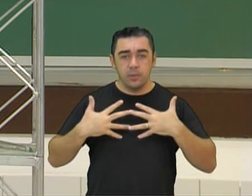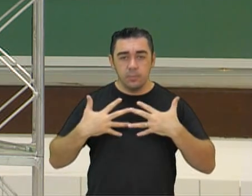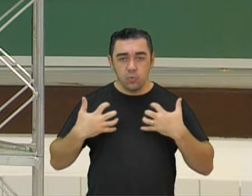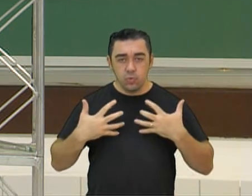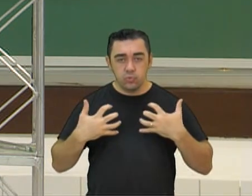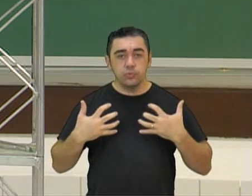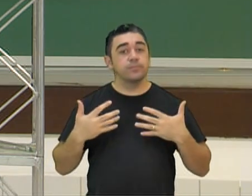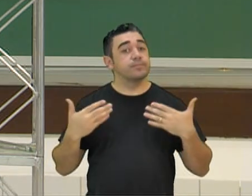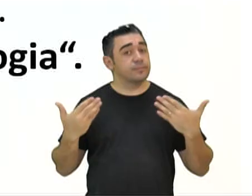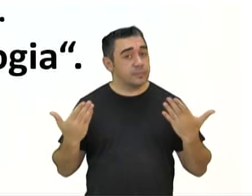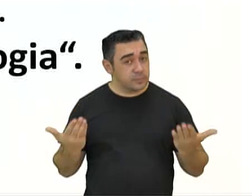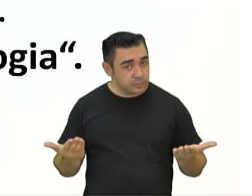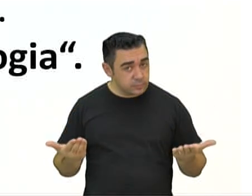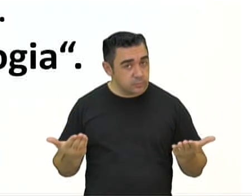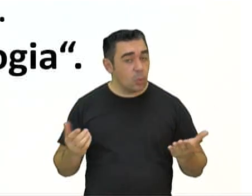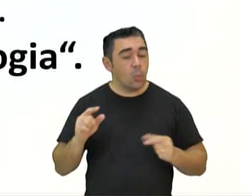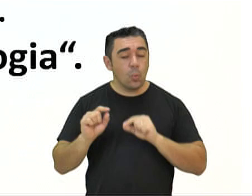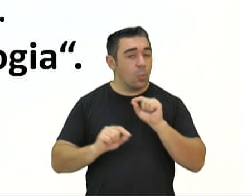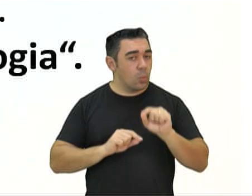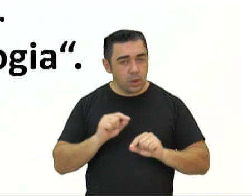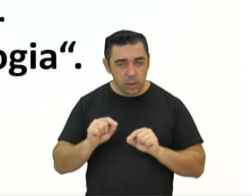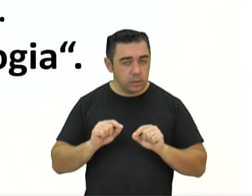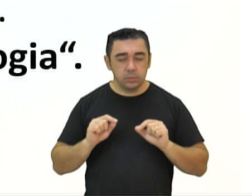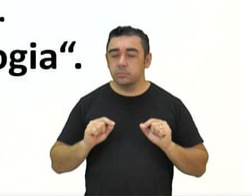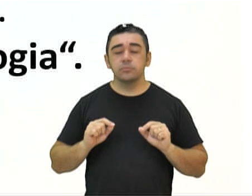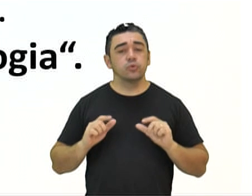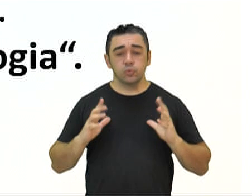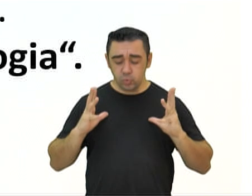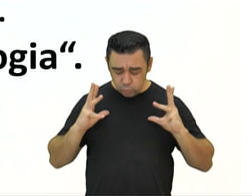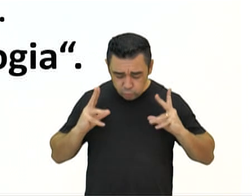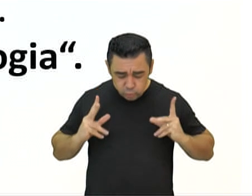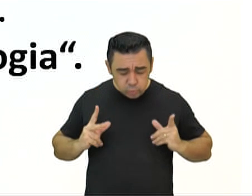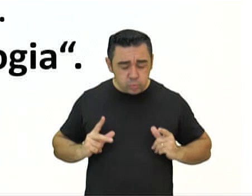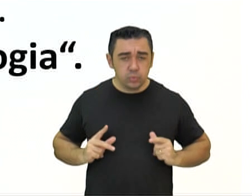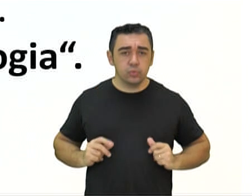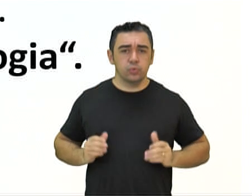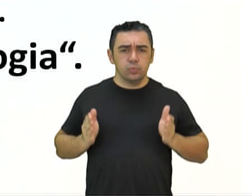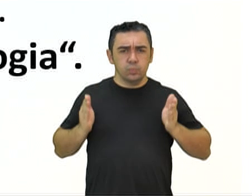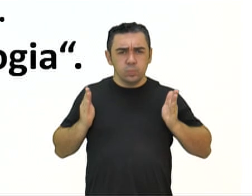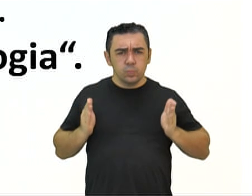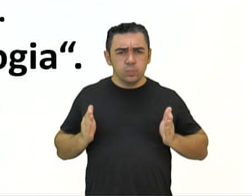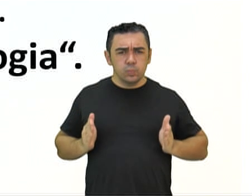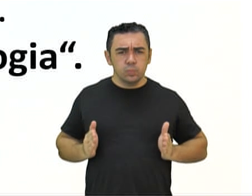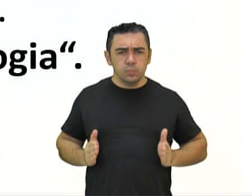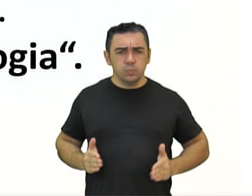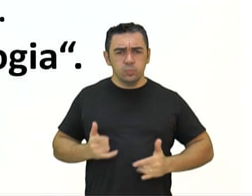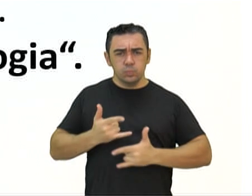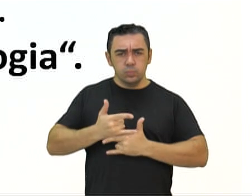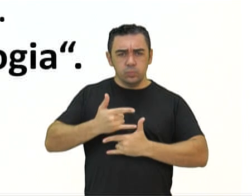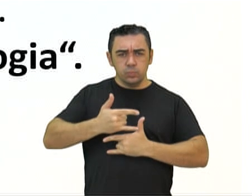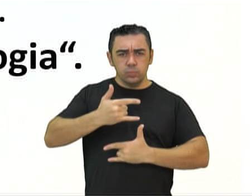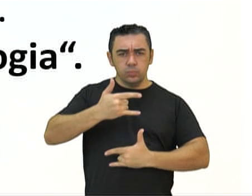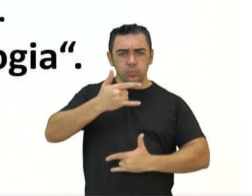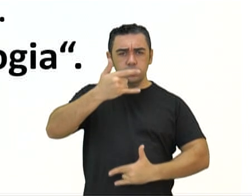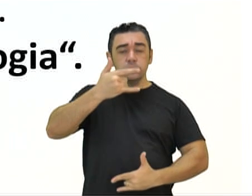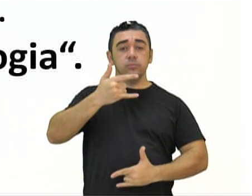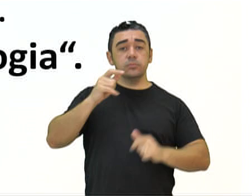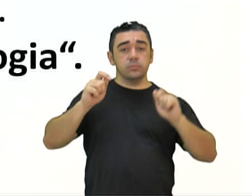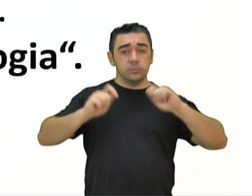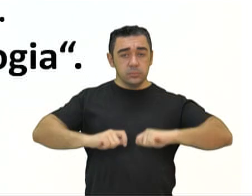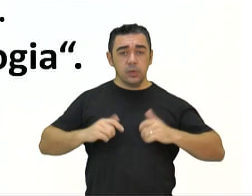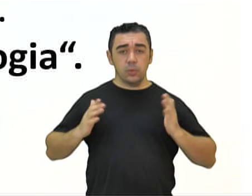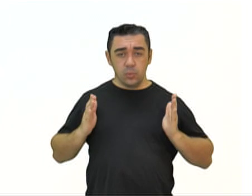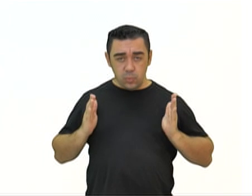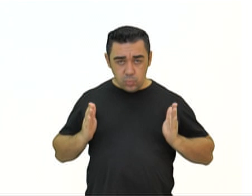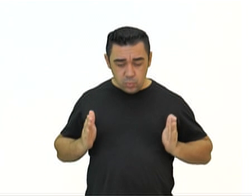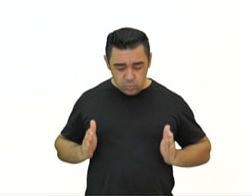corporal. Então, ele trabalha todo o alinhamento do nosso corpo. Então, por meio de exercícios, trabalha todo o